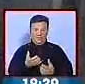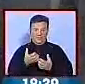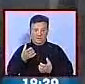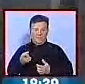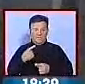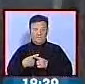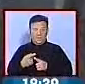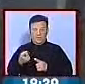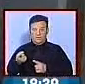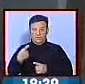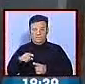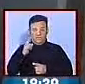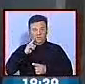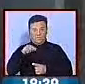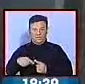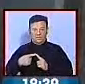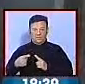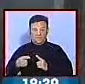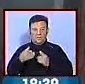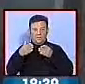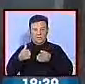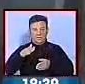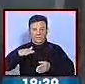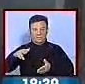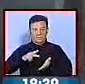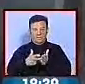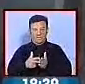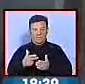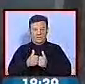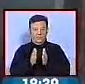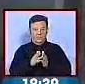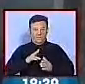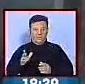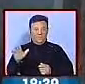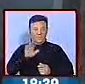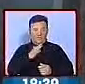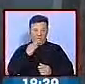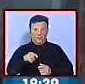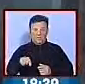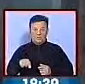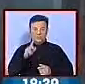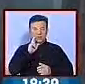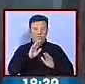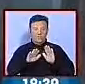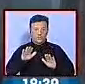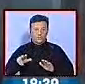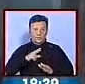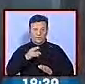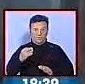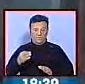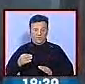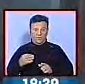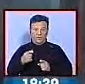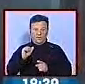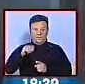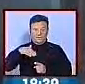além da importância desta semana dedicada à ciência e à tecnologia um pouco por todo o país, aqui no Museu da Universidade do Porto, no Museu